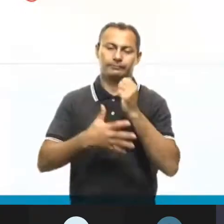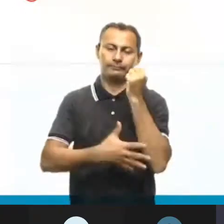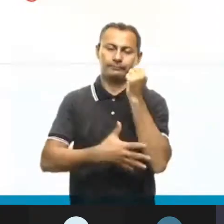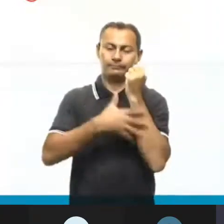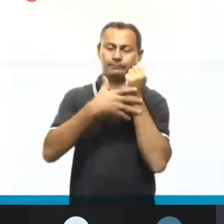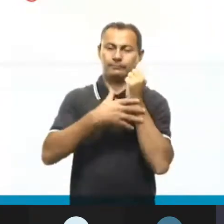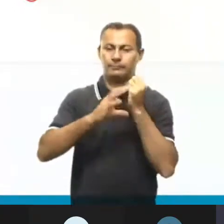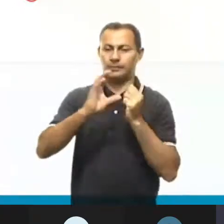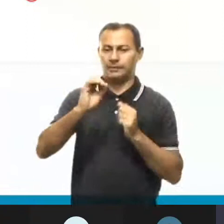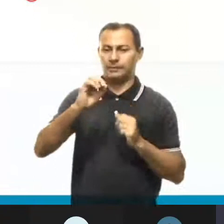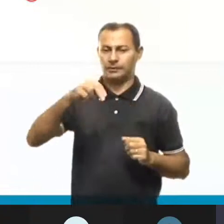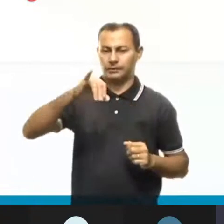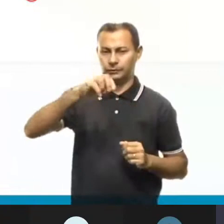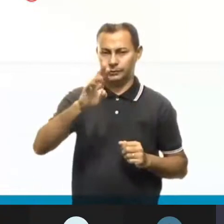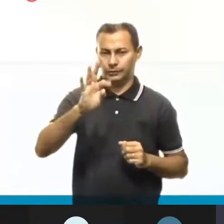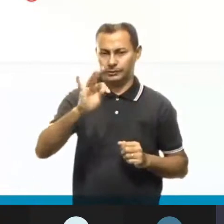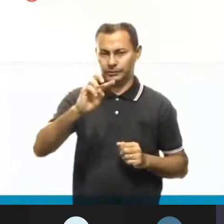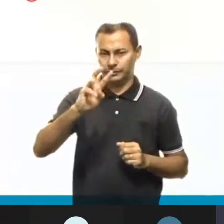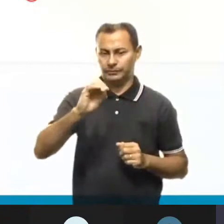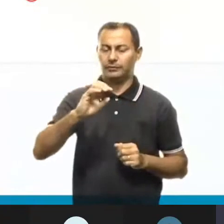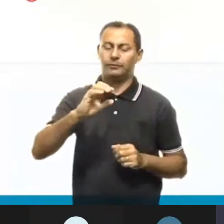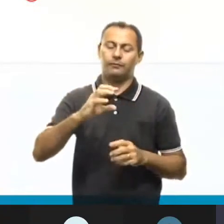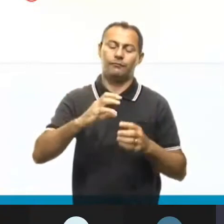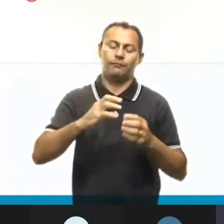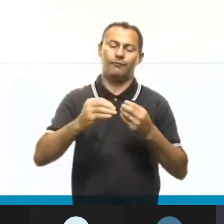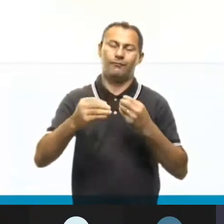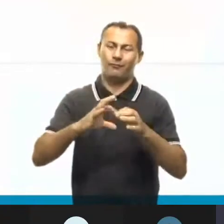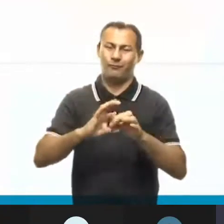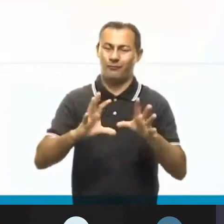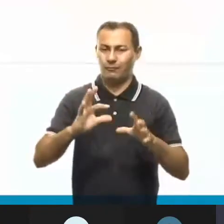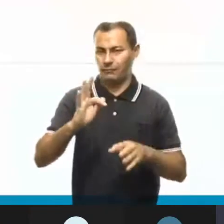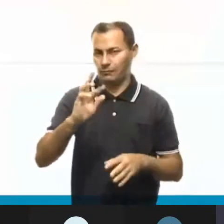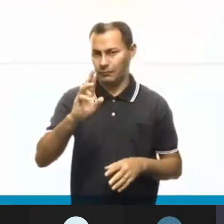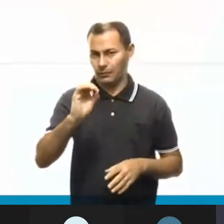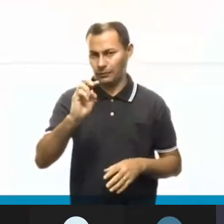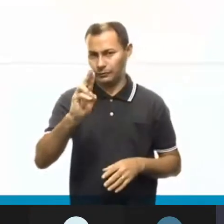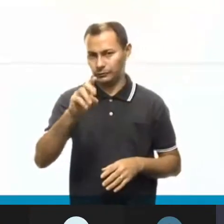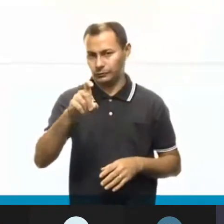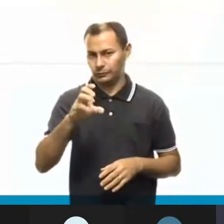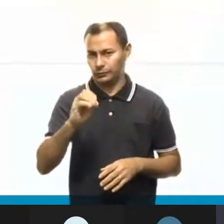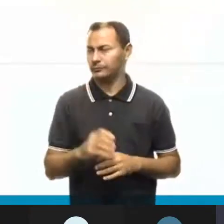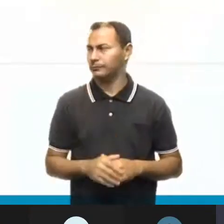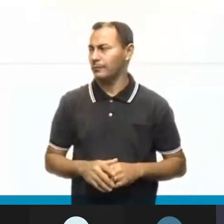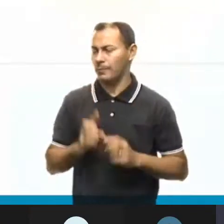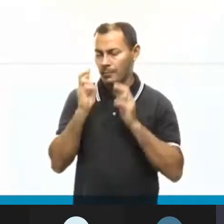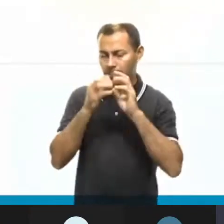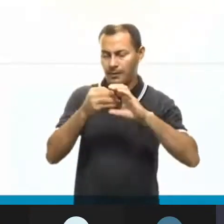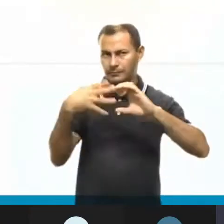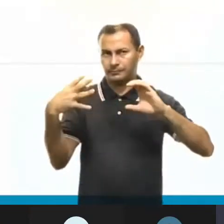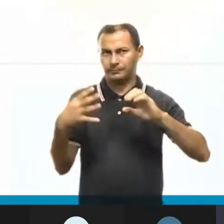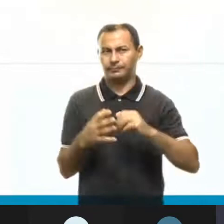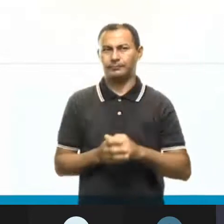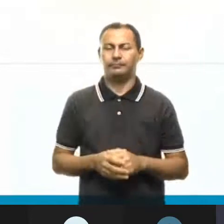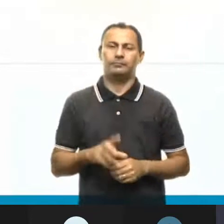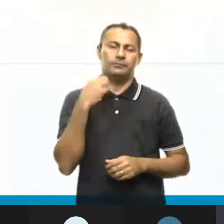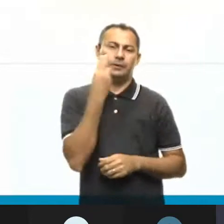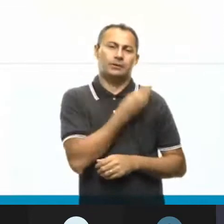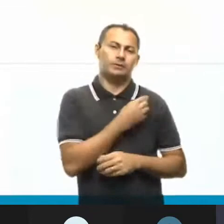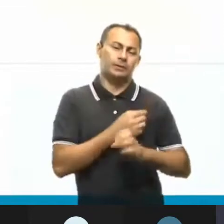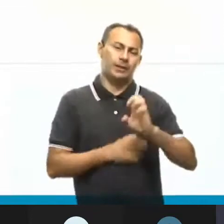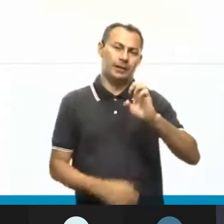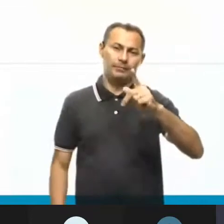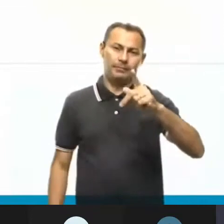tecido conjuntivo frouxo, ok? Aumentando um pouquinho mais aí para a gente observar, né, as características aqui do